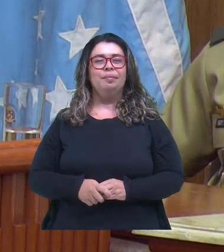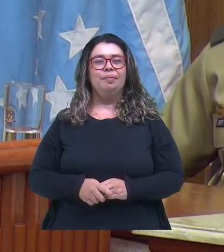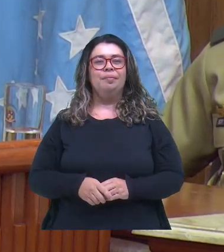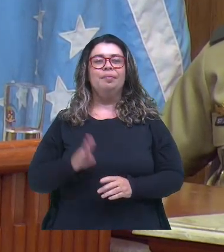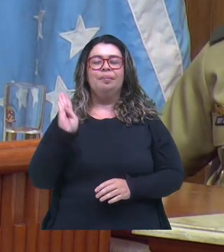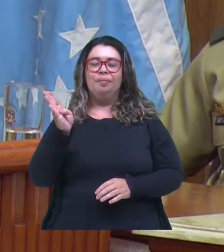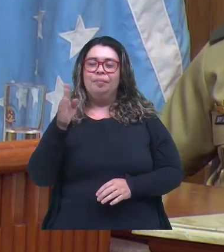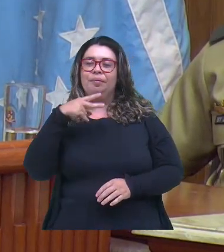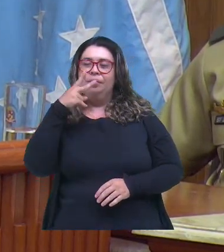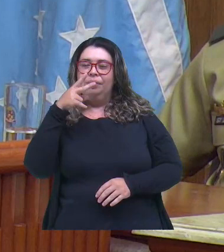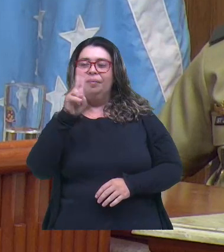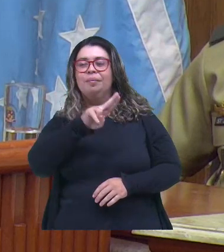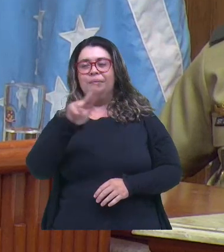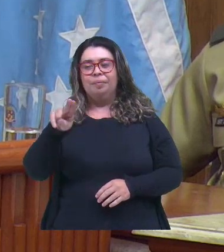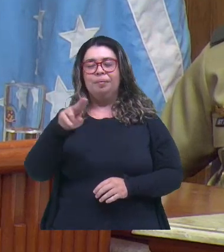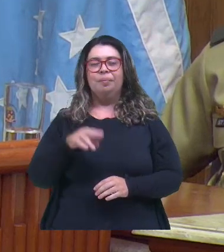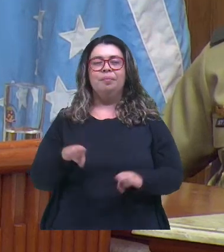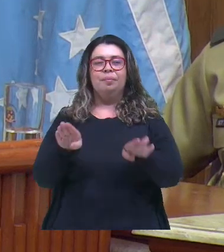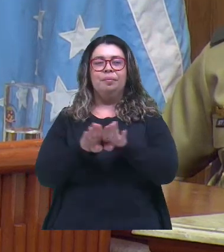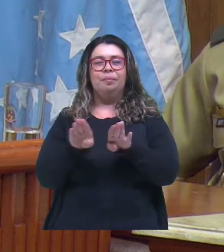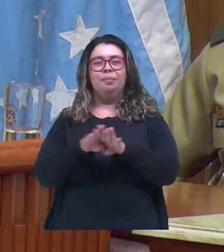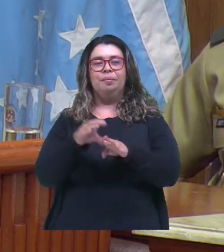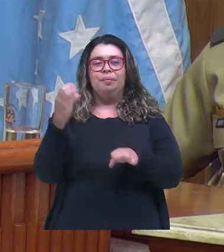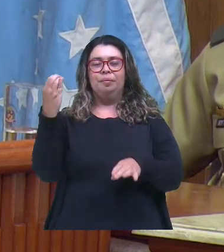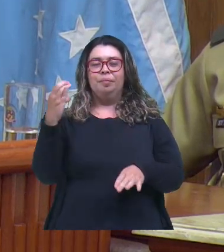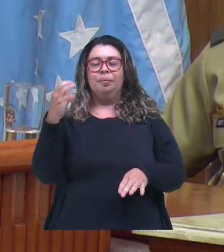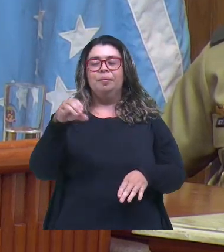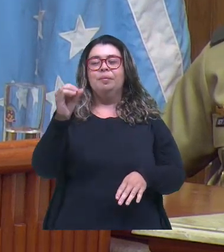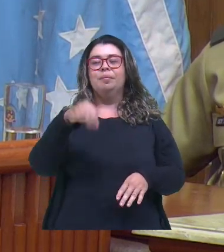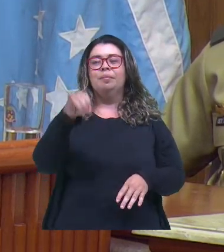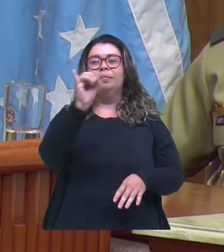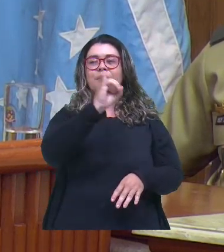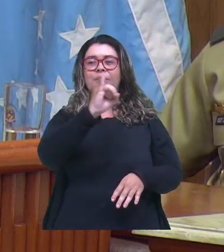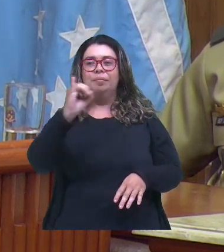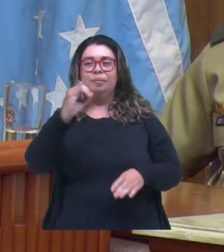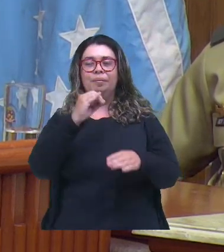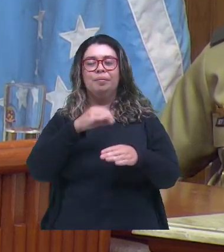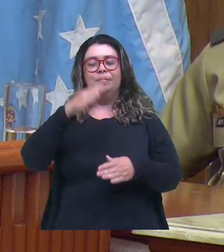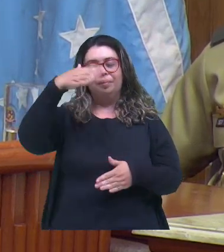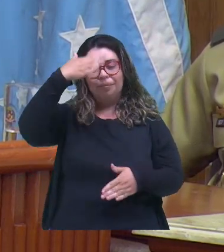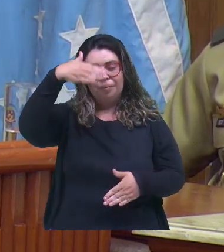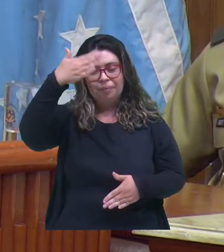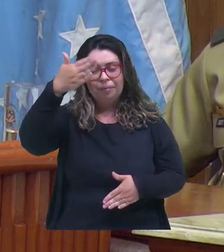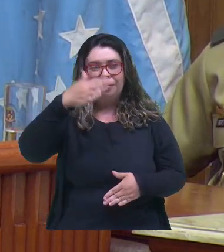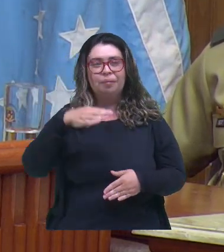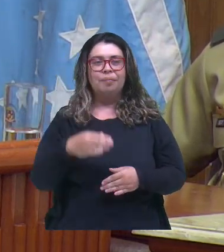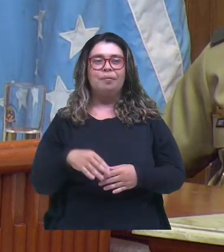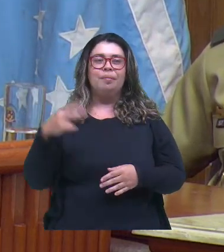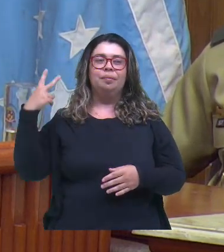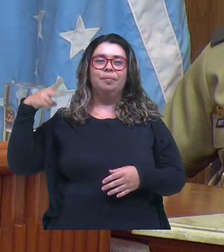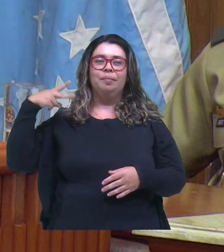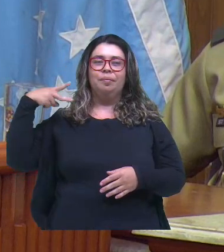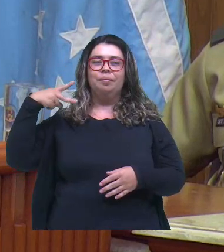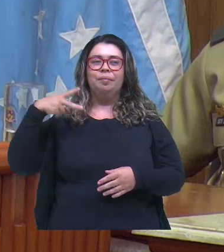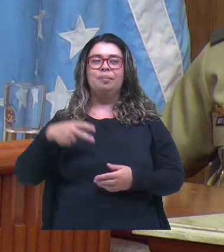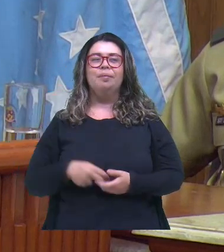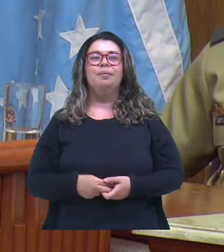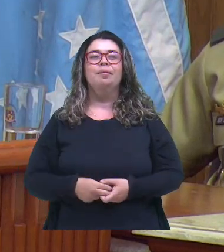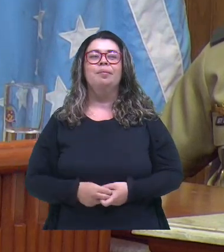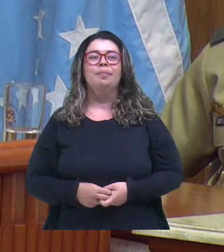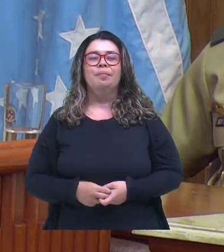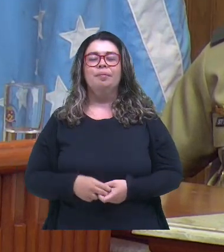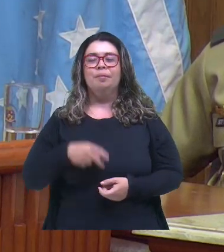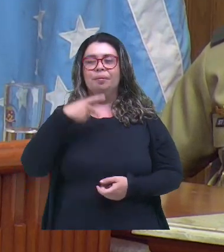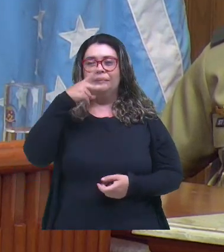todo nomeado, e também quero cumprimentar os homenageados e também os nossos vereadores e dizer